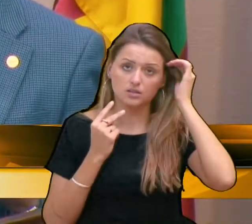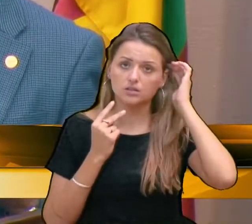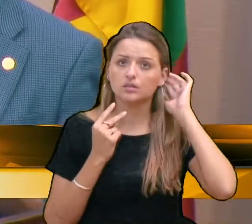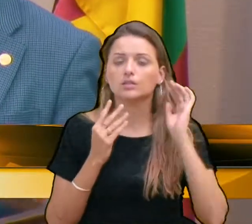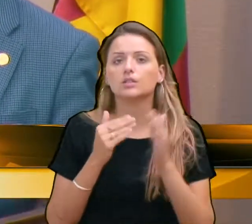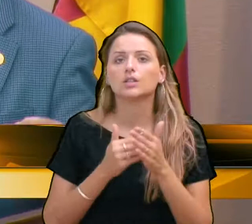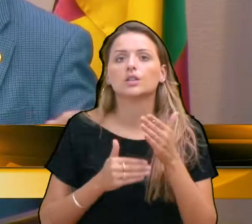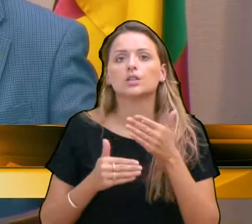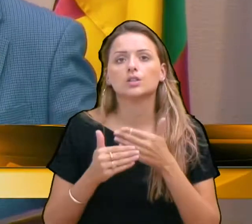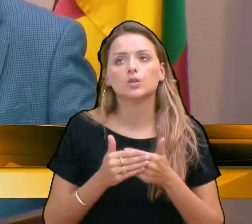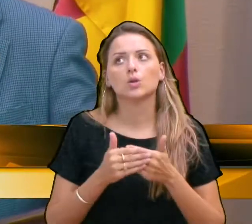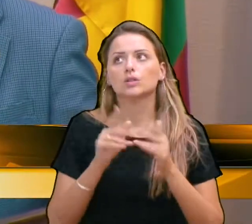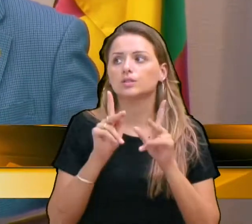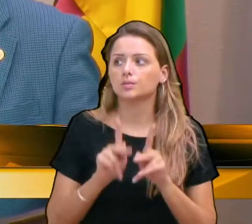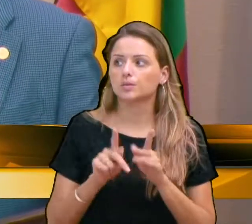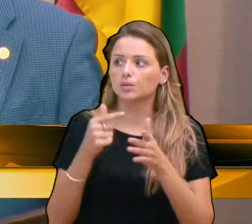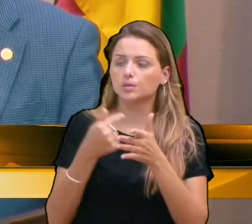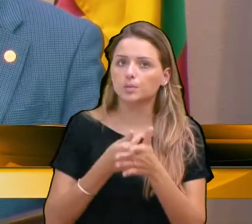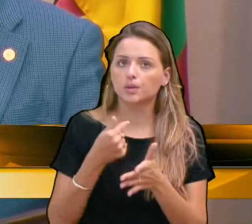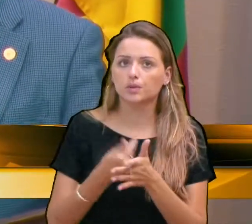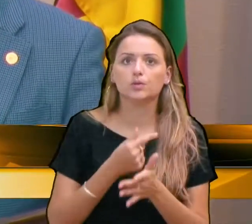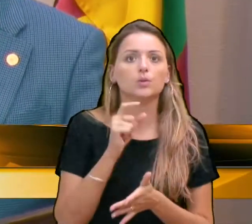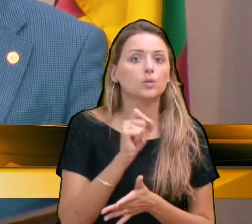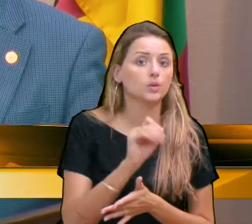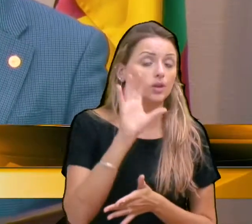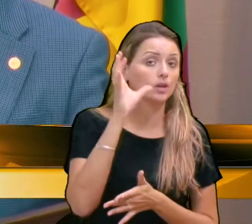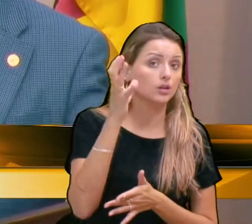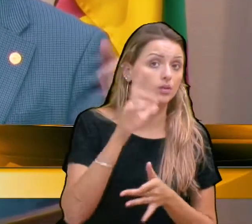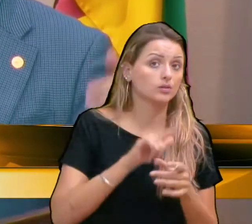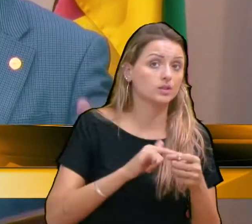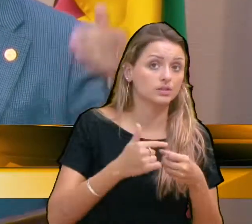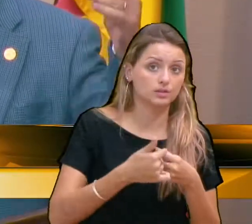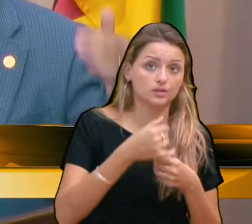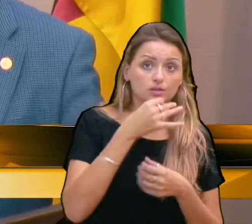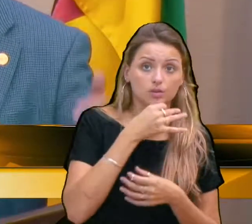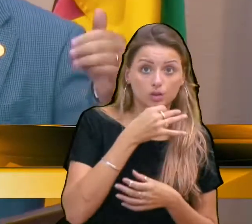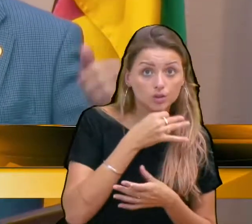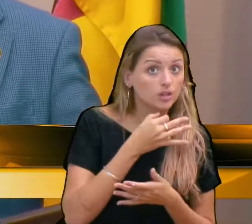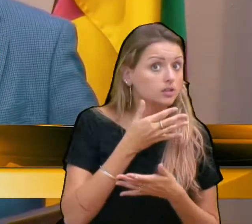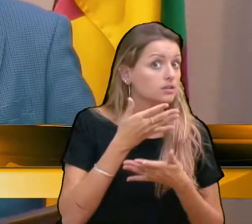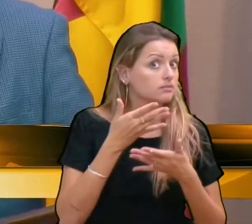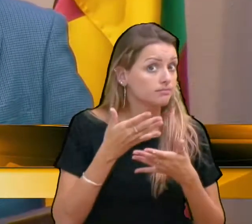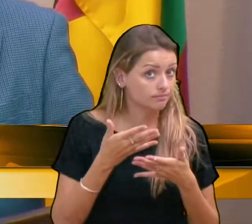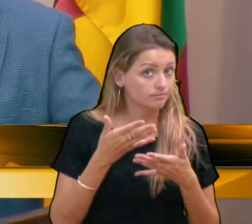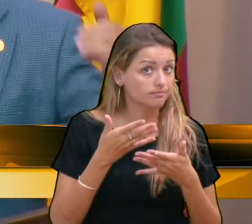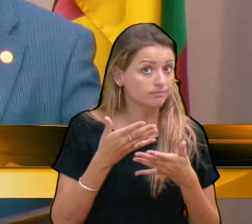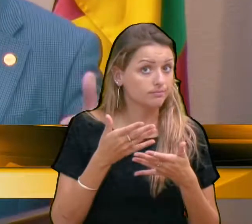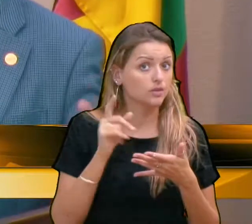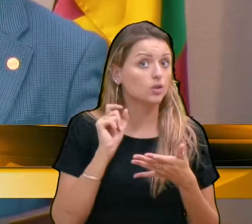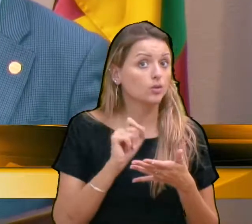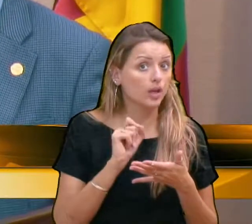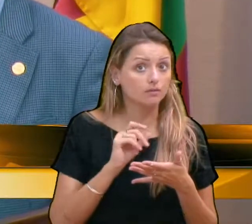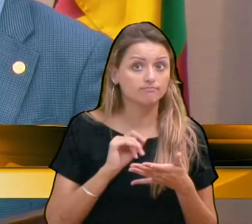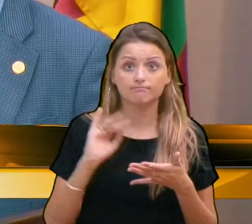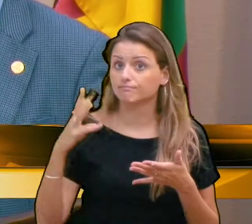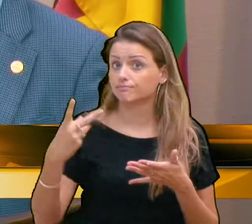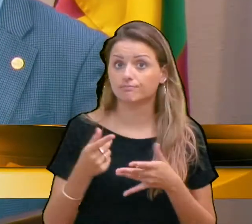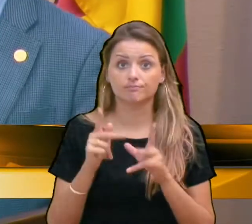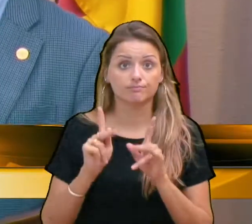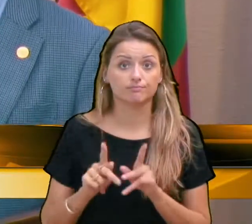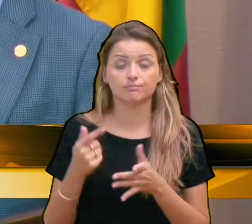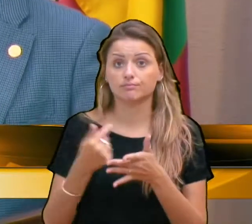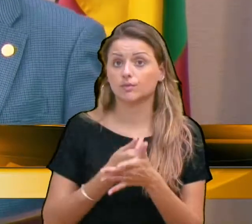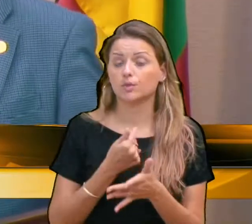nos perguntam o que é que está acontecendo em Caxias do Sul. Todos!